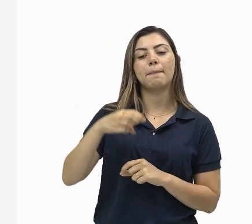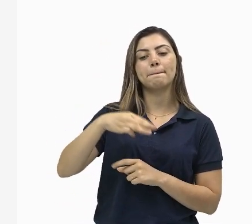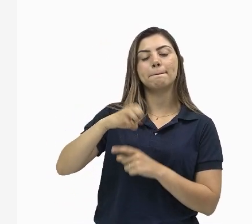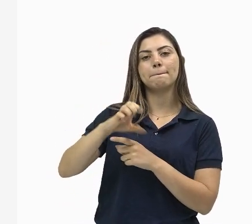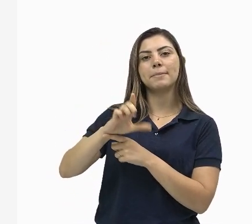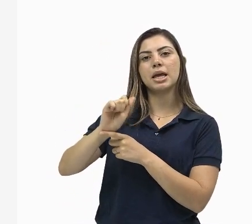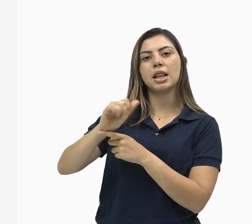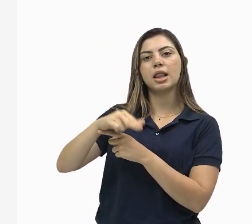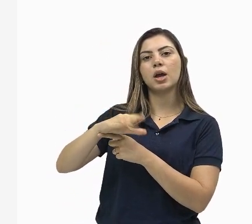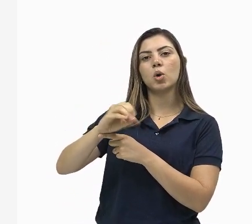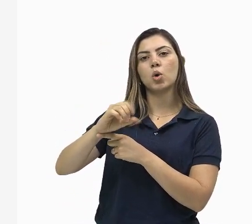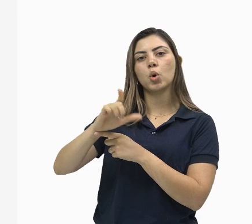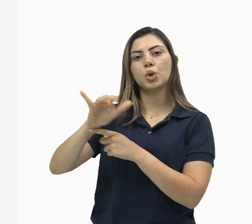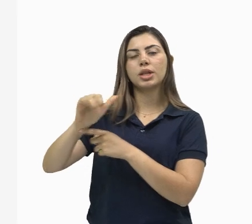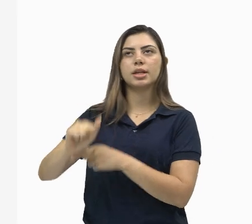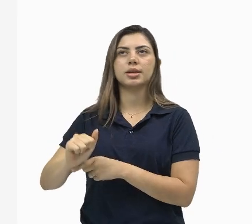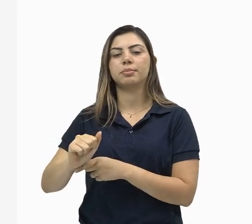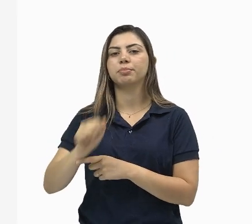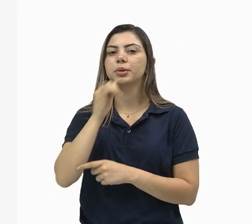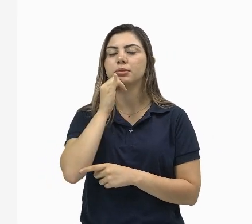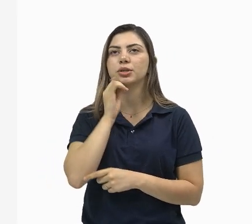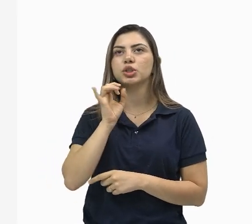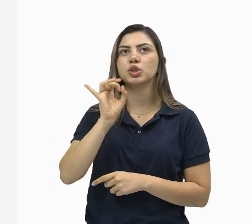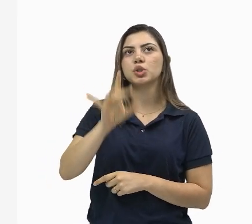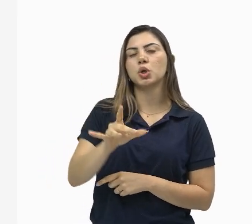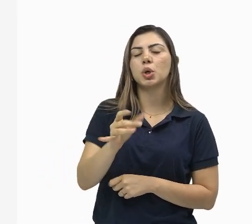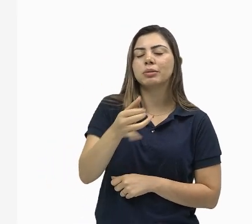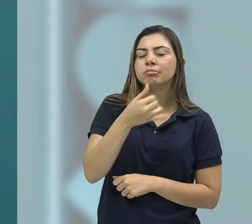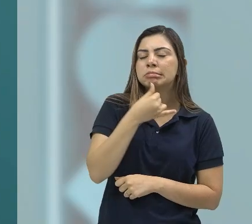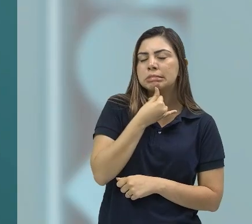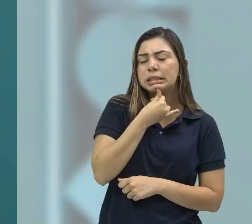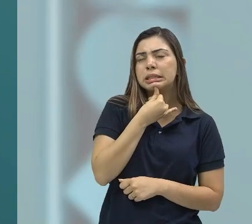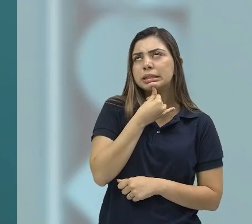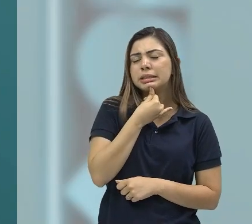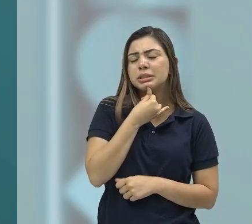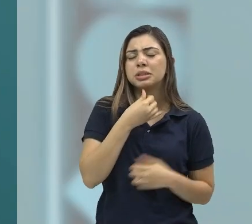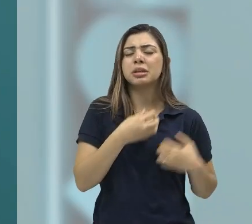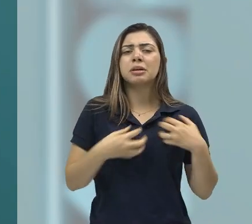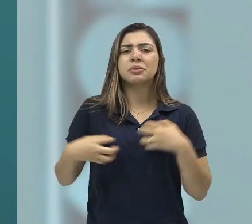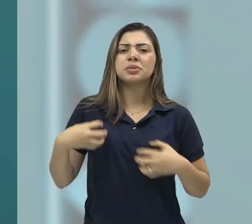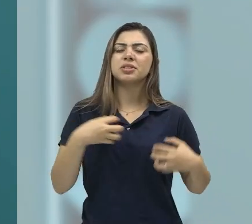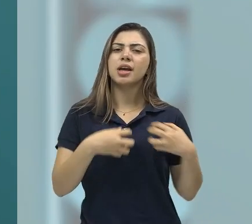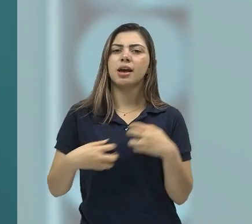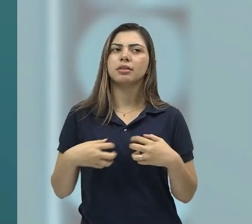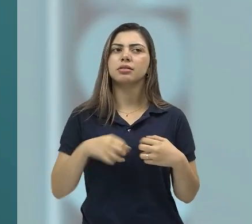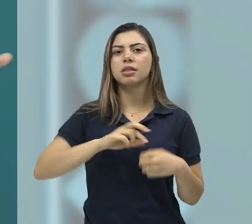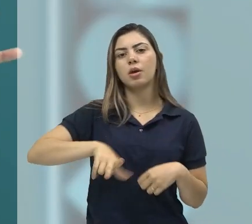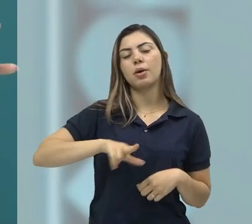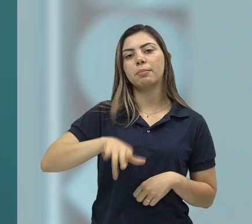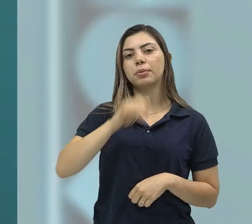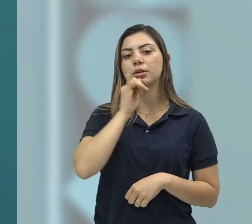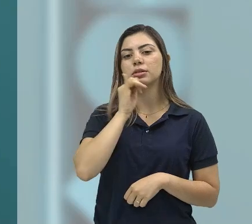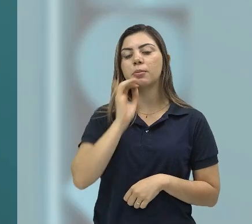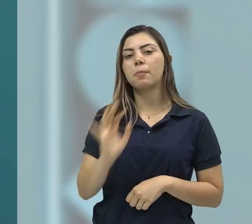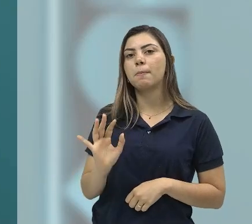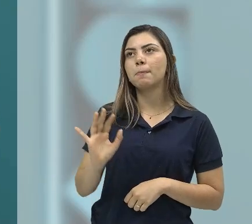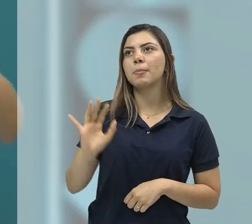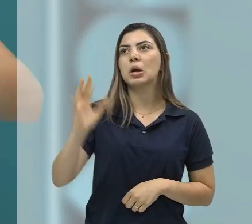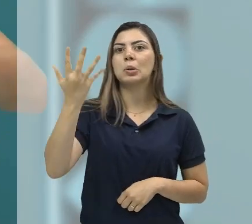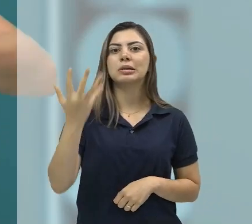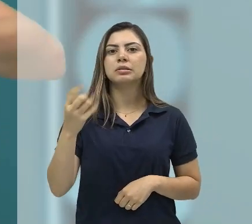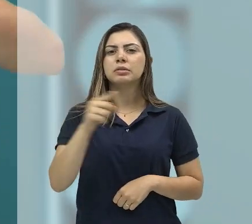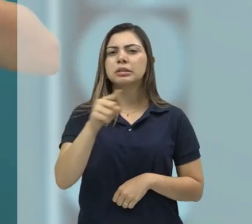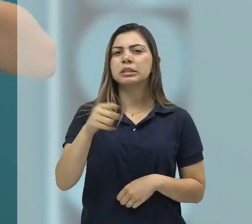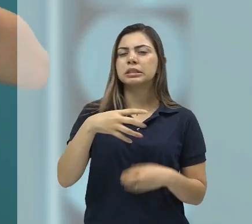Essa melancolia não é só a questão da tristeza. O que seria essa melancolia? É uma situação que faz você ficar assim numa